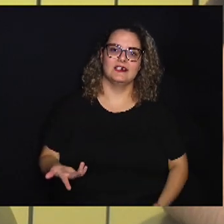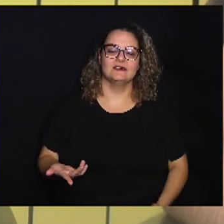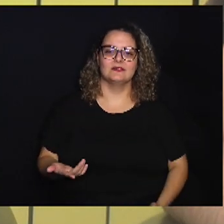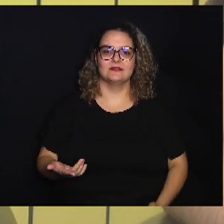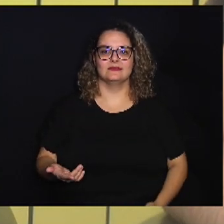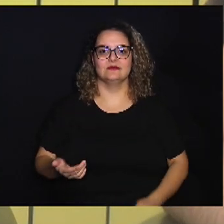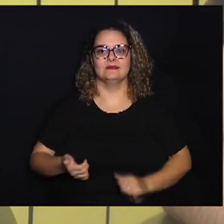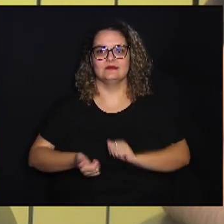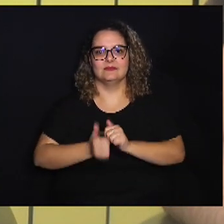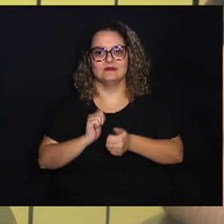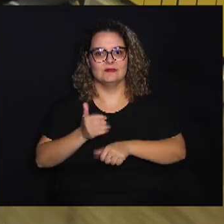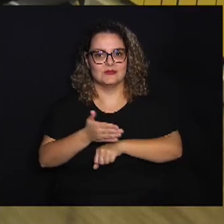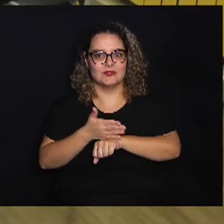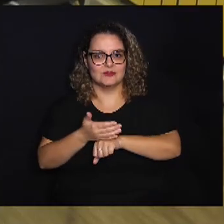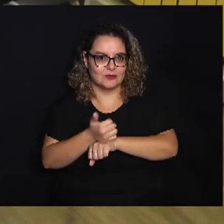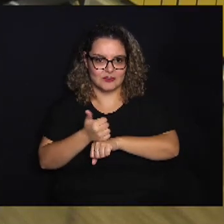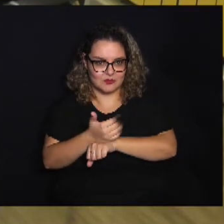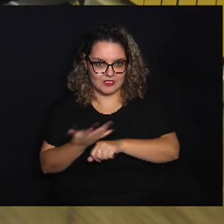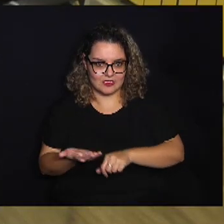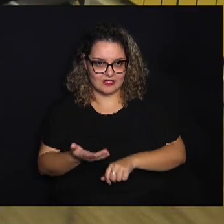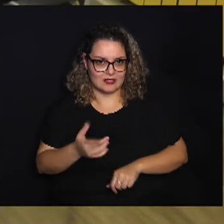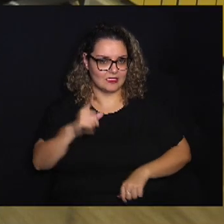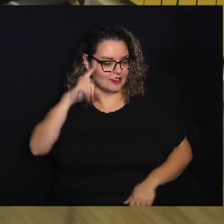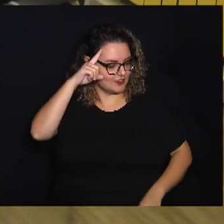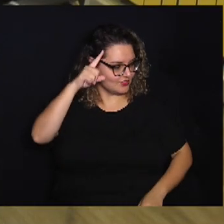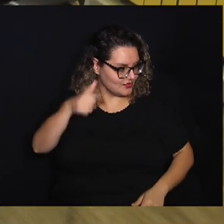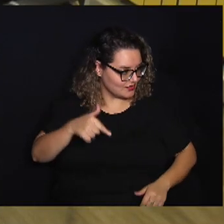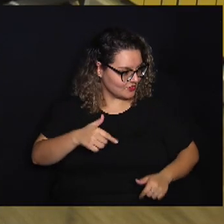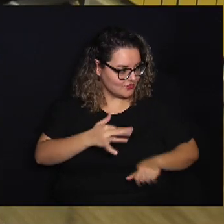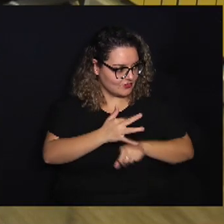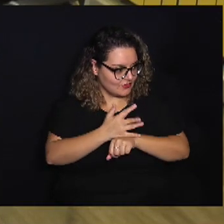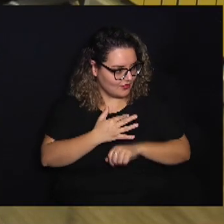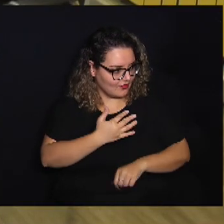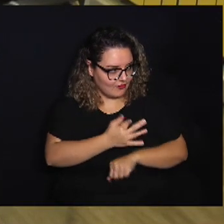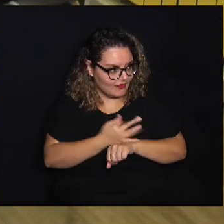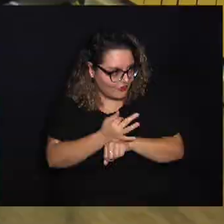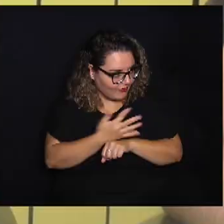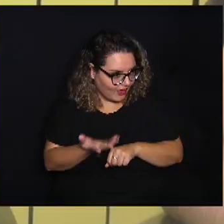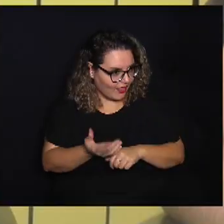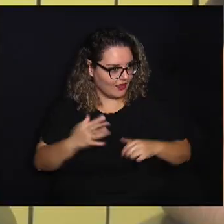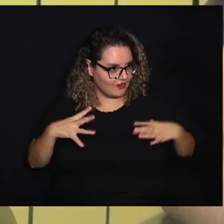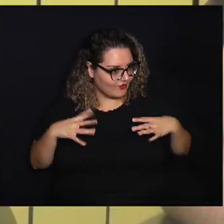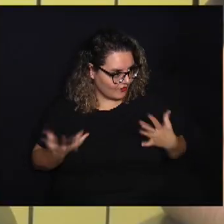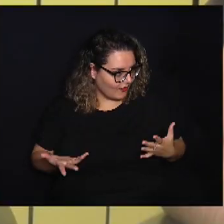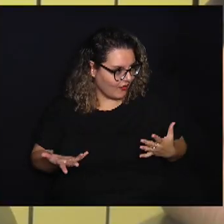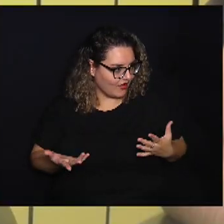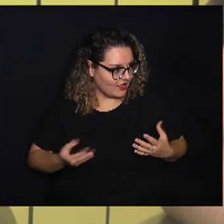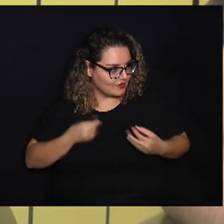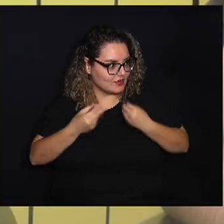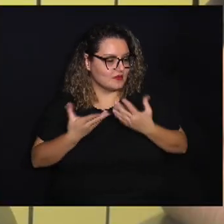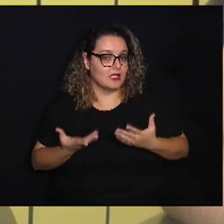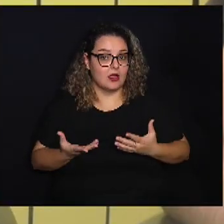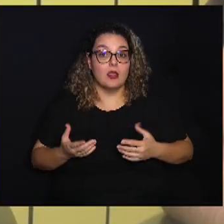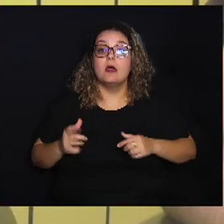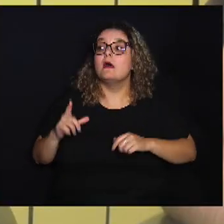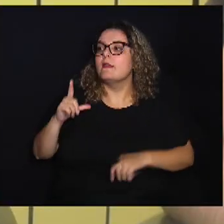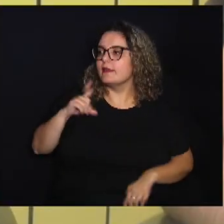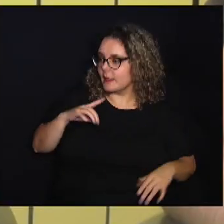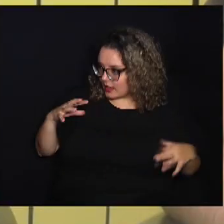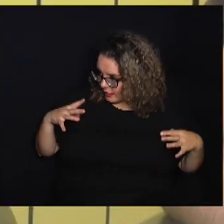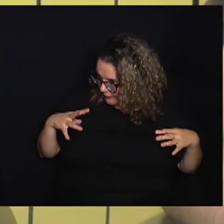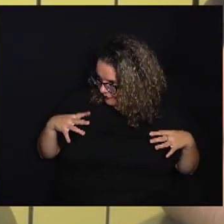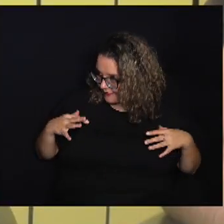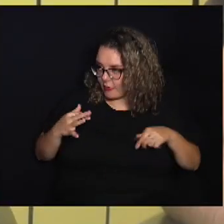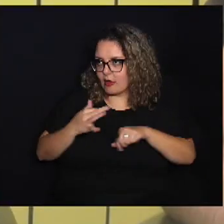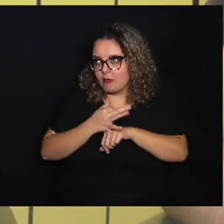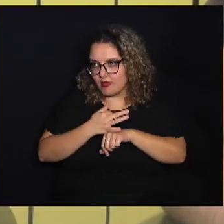Tem dia de folga? Como que é? Todo dia na ralação? Como que é? Tem dia de folga, mas você não pode desligar. Você não pode